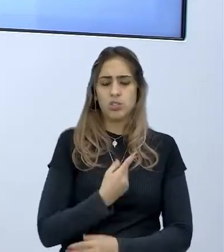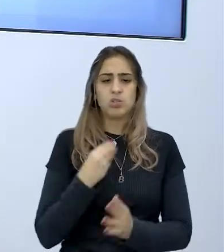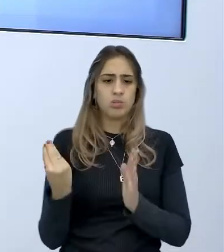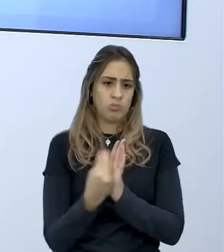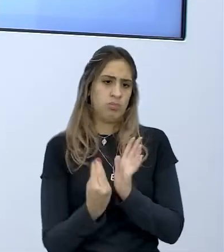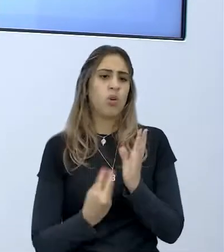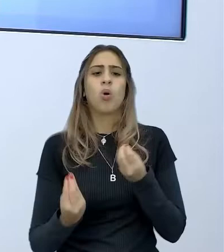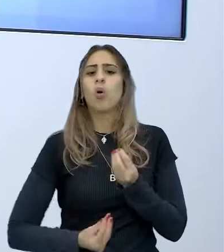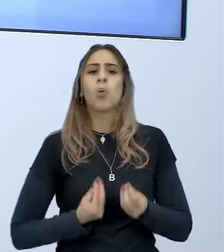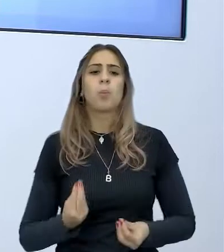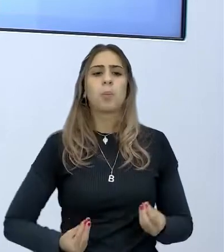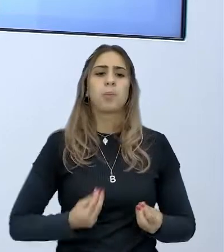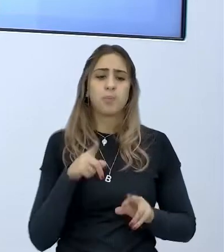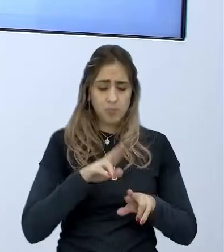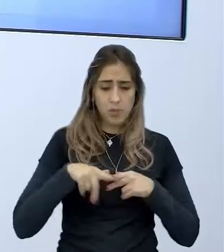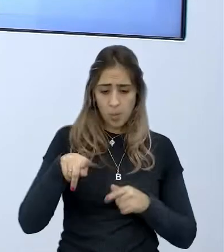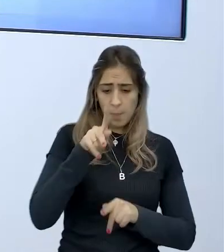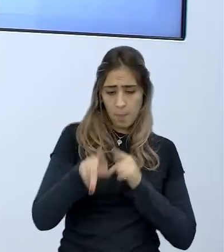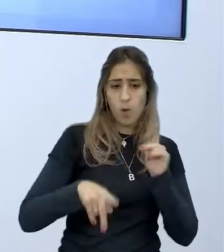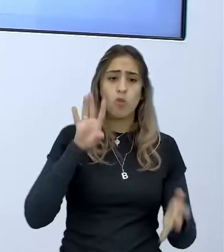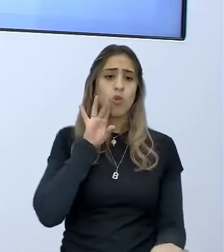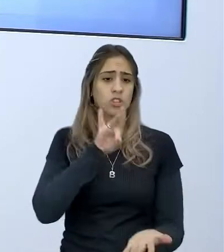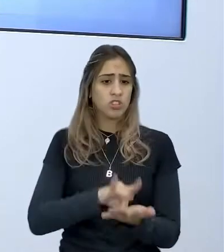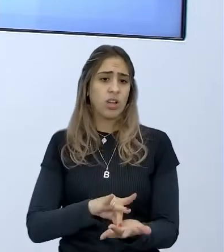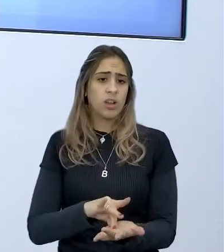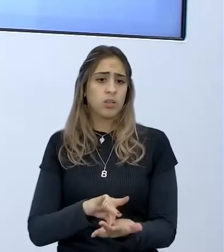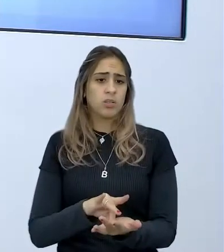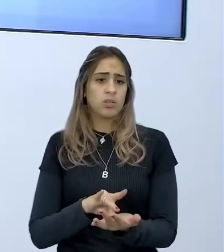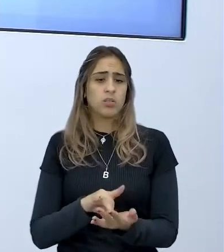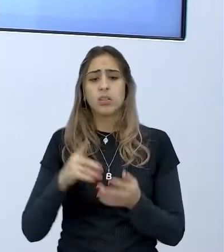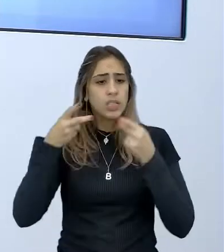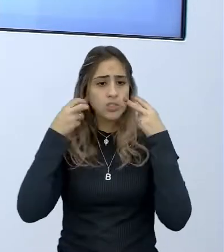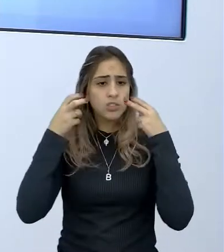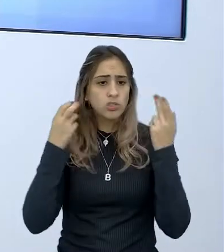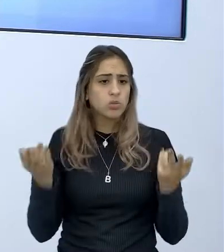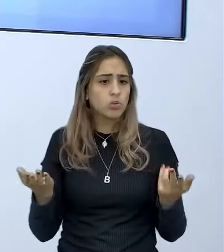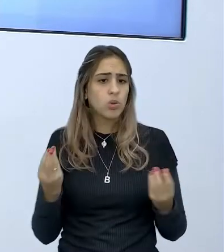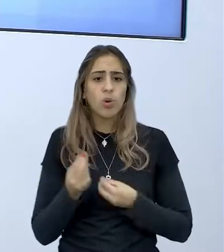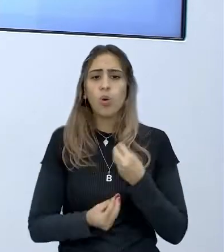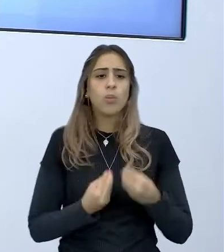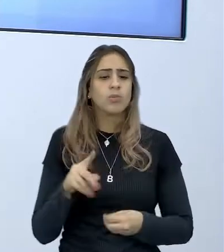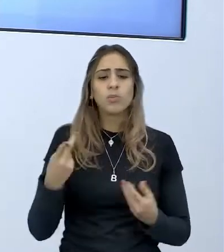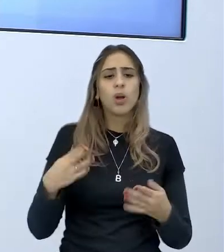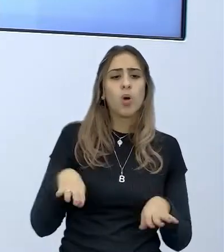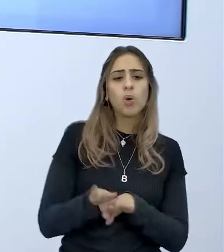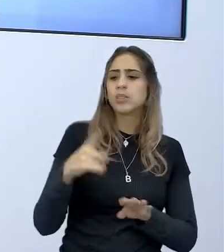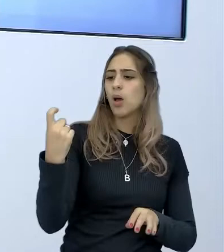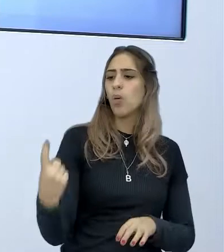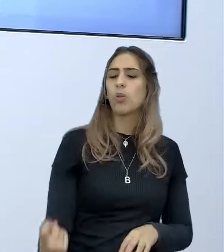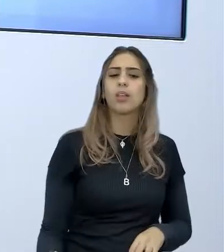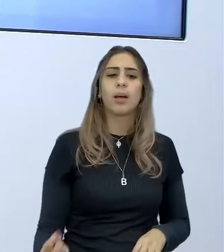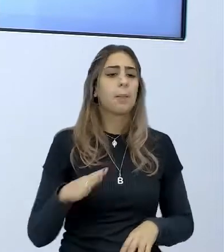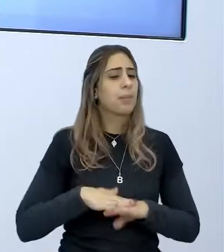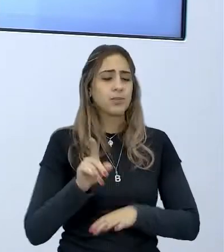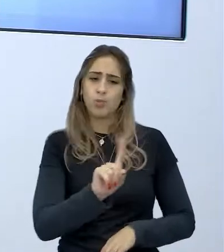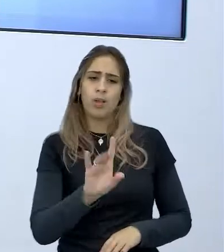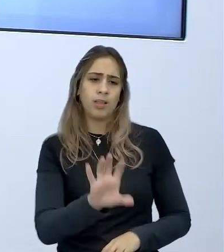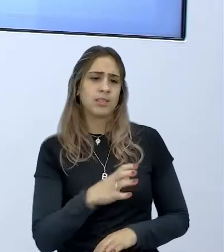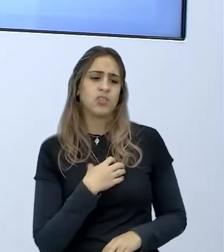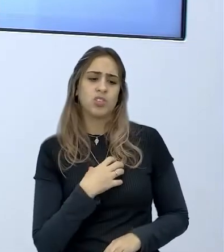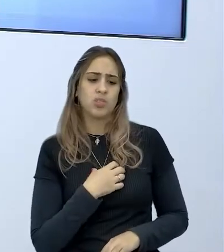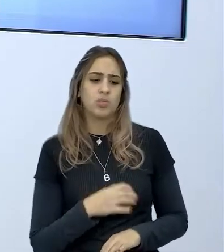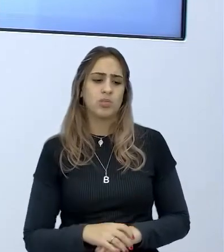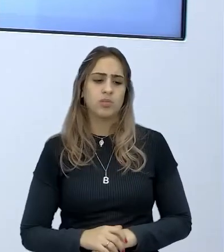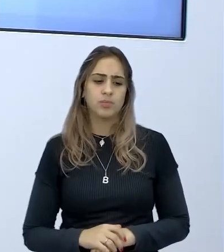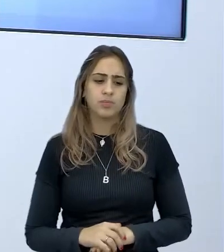que, como eles são povos originários, índio, como se fosse uma coisa única. Mas não são. Quando a gente